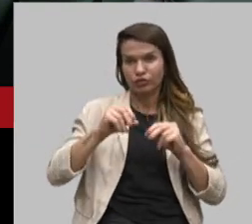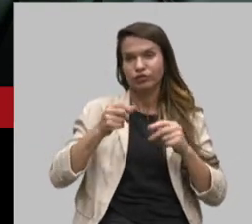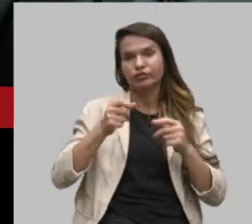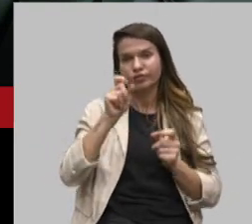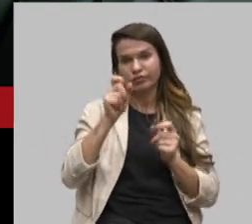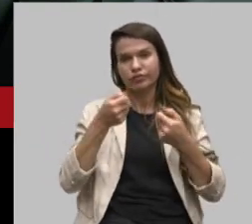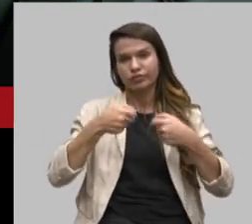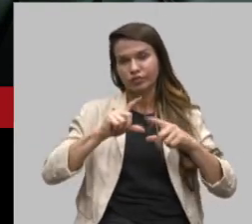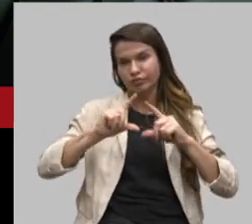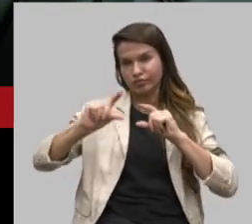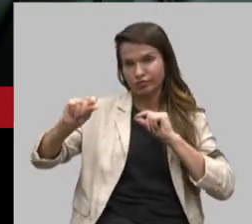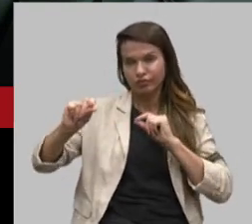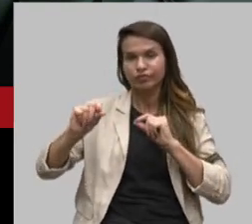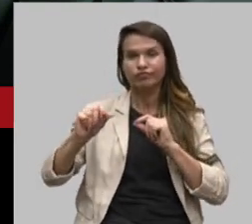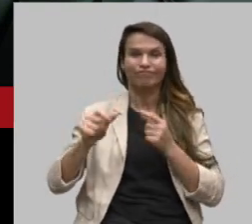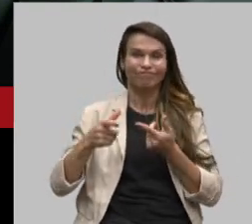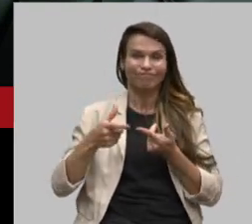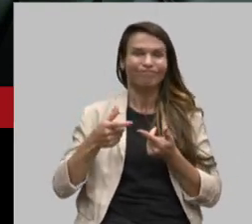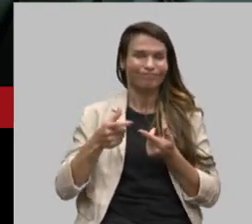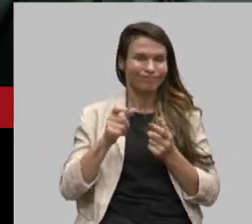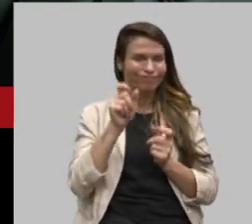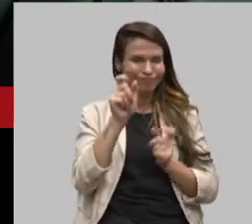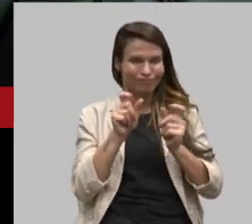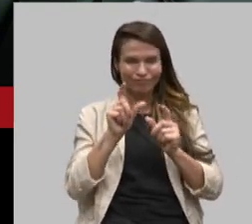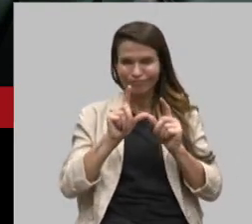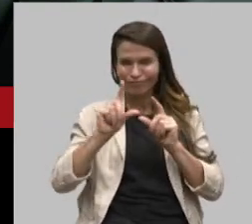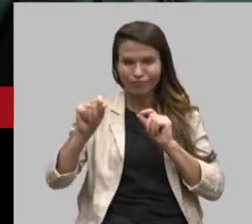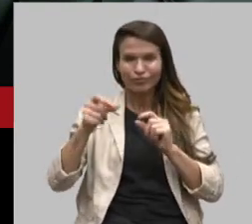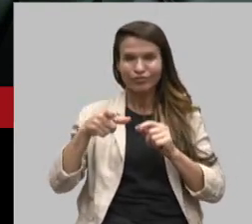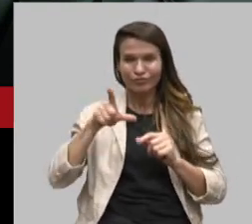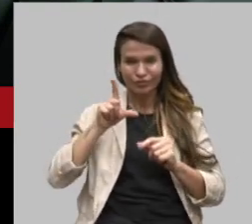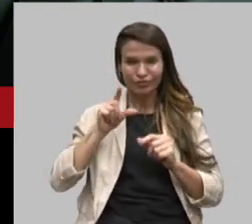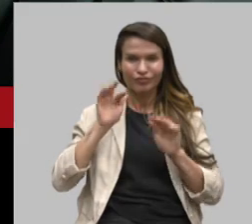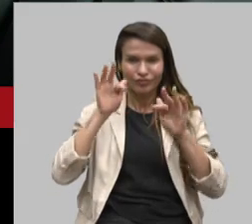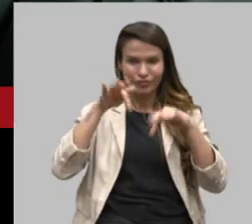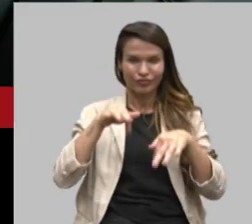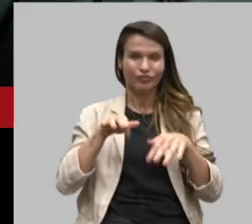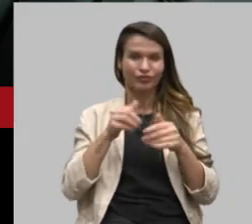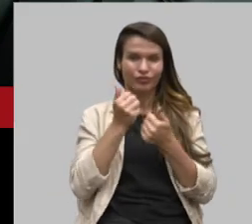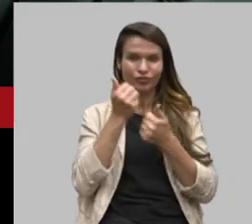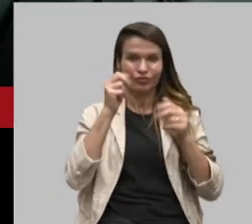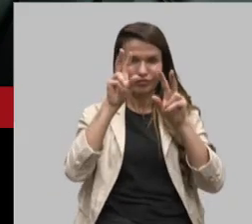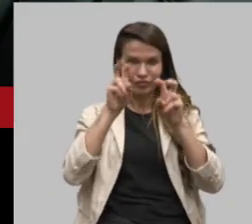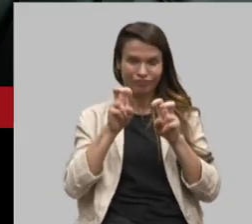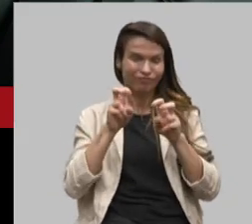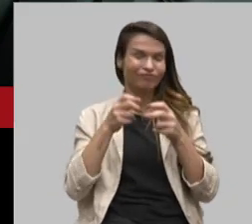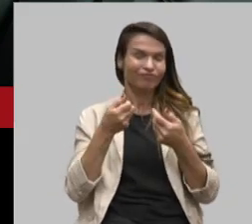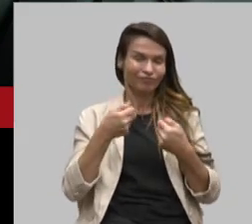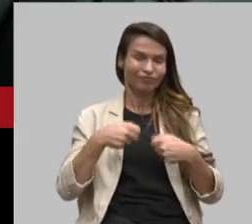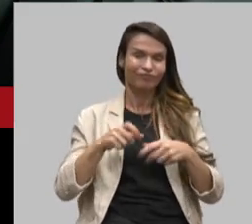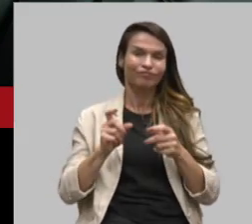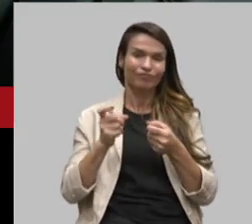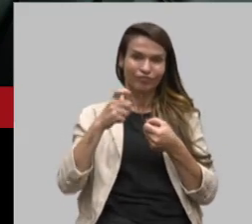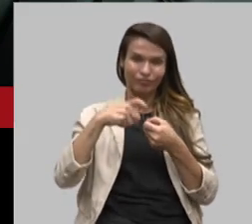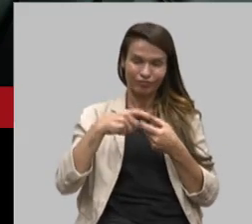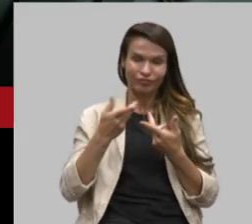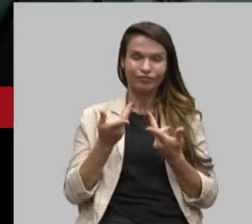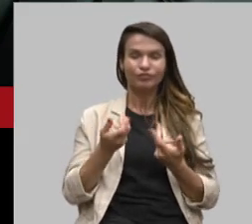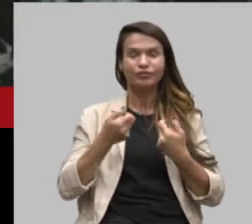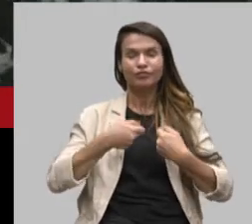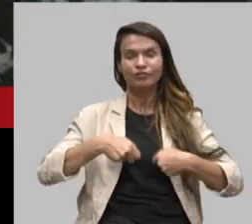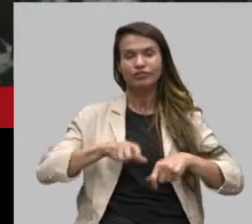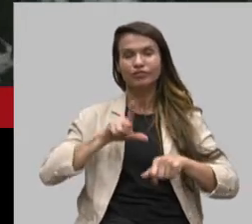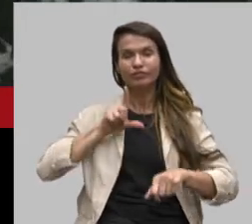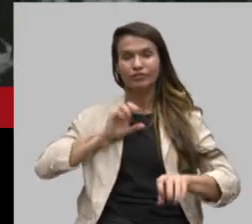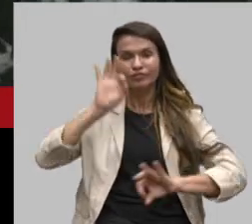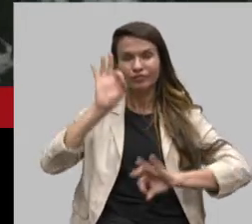embora antes da conclusão do subtema Elas vão ir embora sem votar então é muito interessante você se organiz entre si para uma